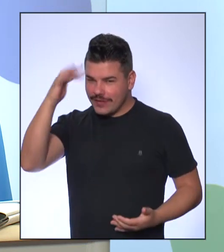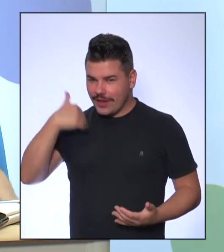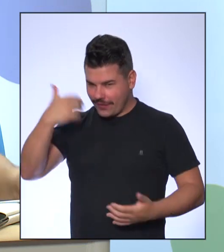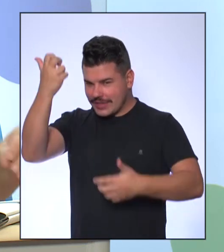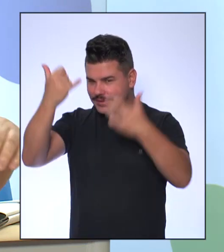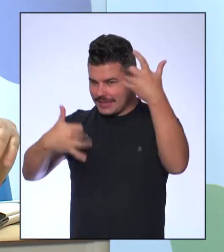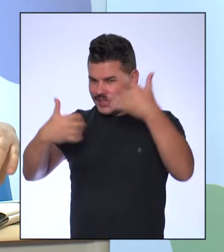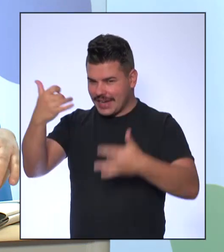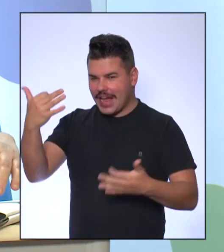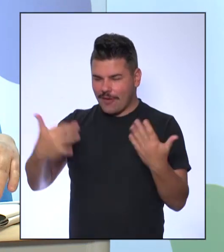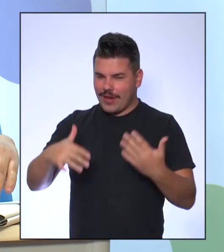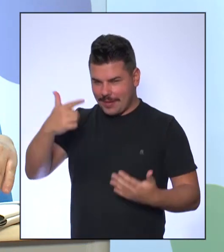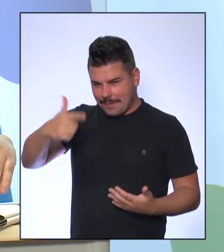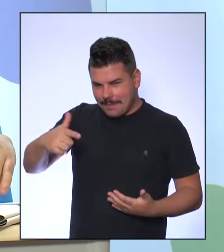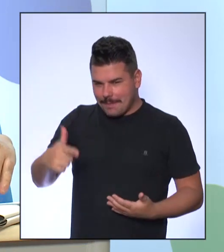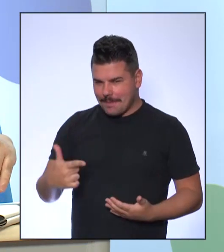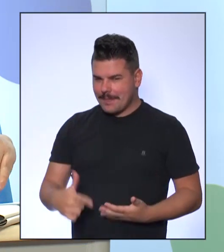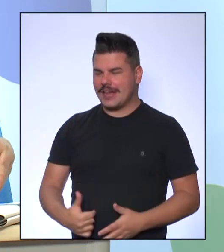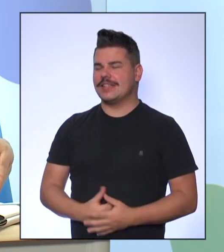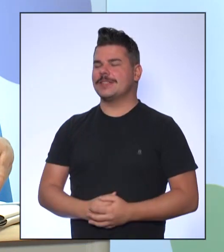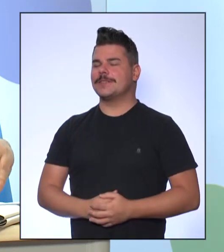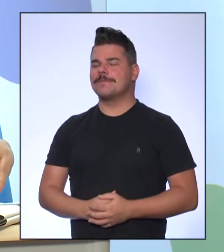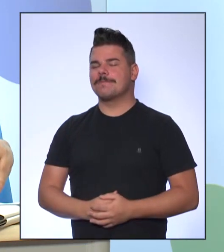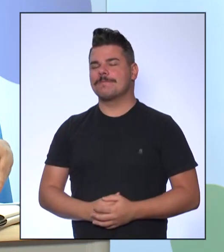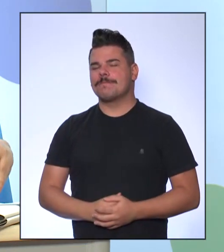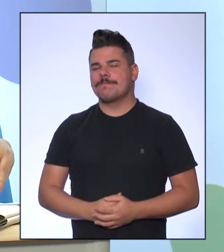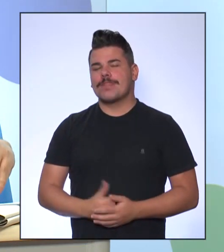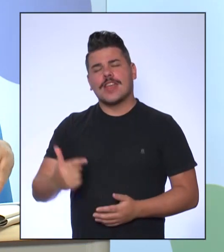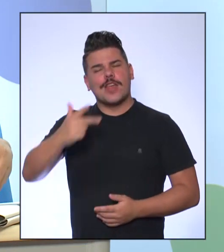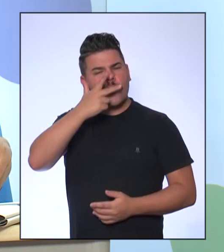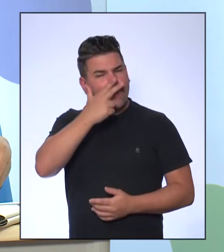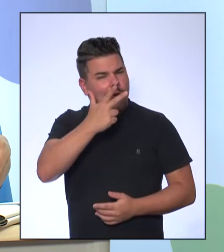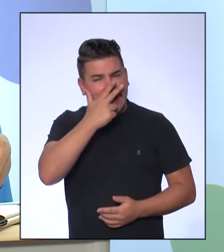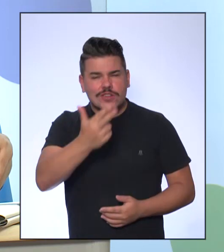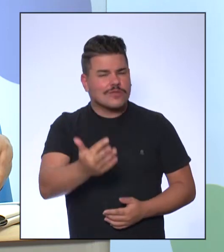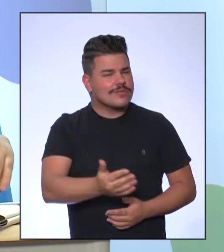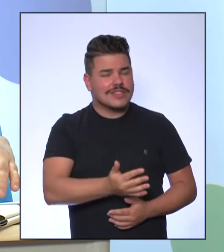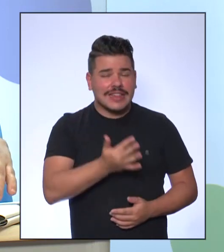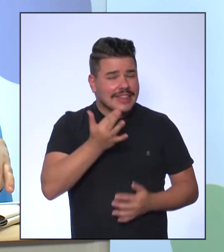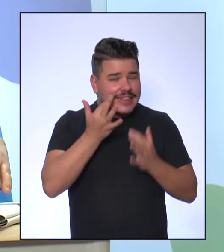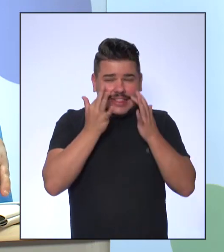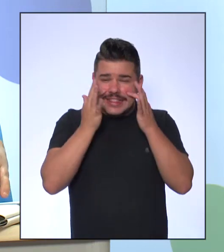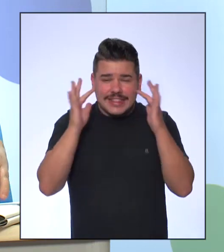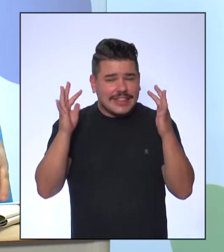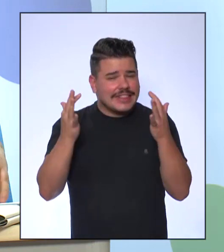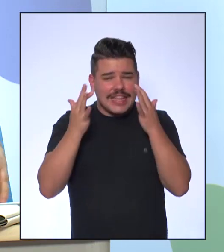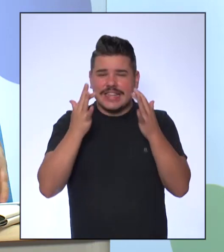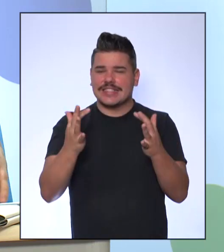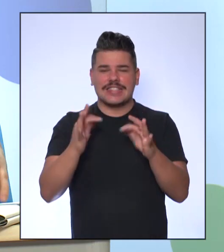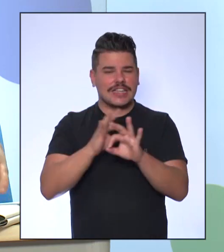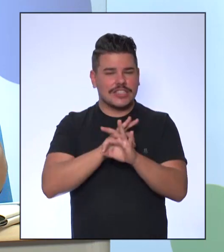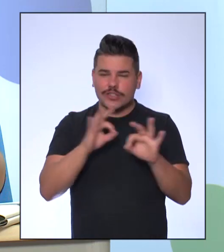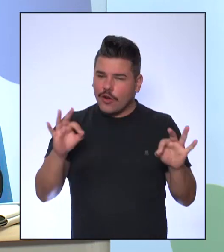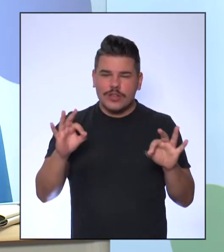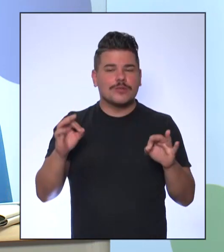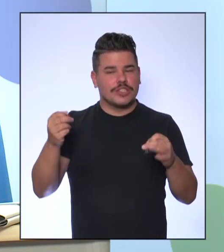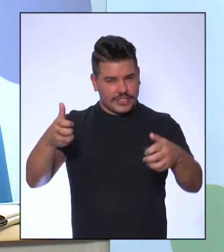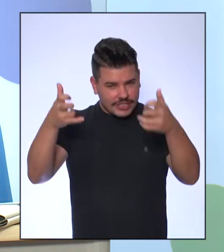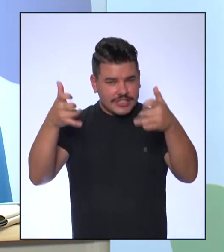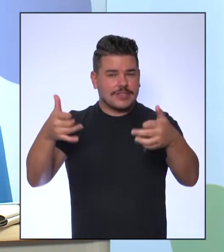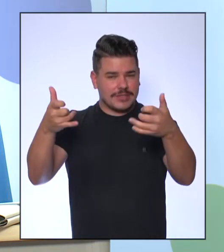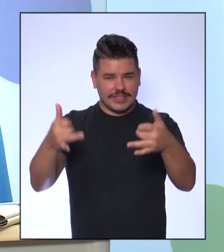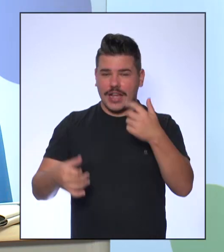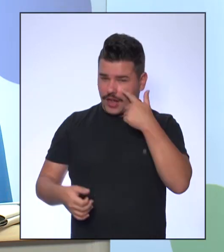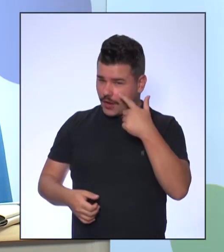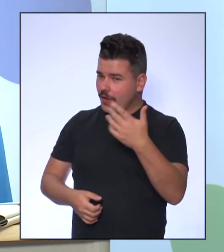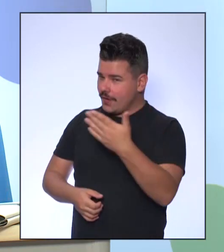né? Uma coisa que eu acho que é bem interessante a gente pensar, próxima tela, por favor.